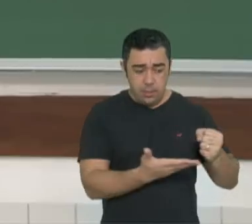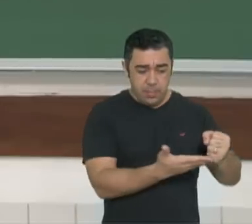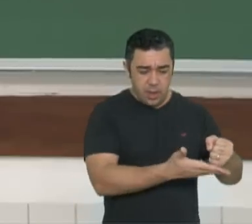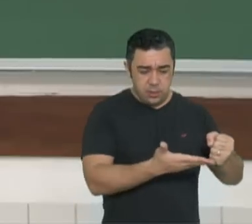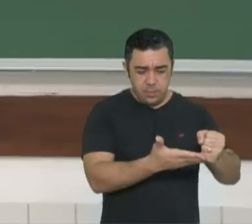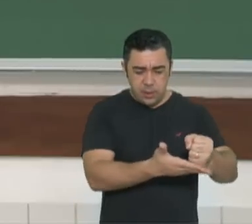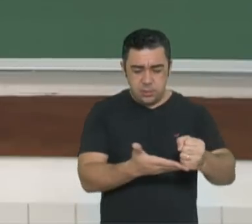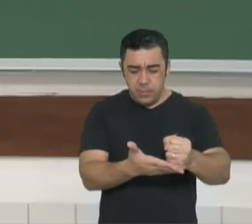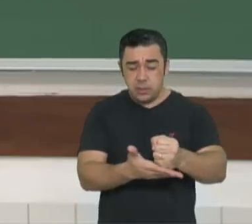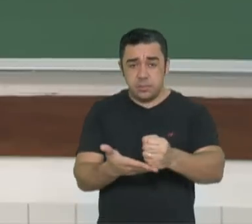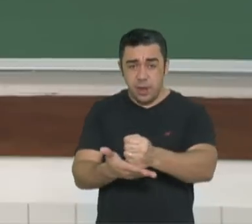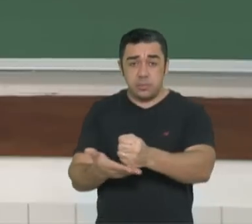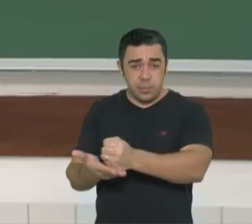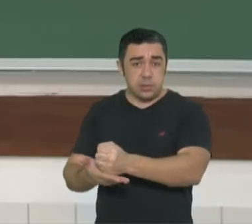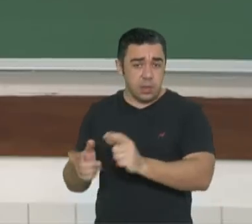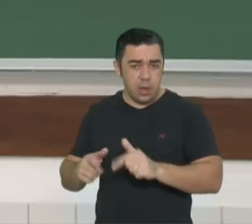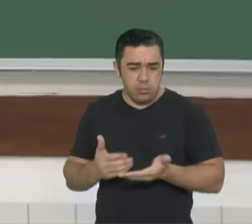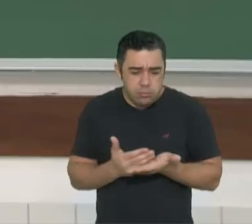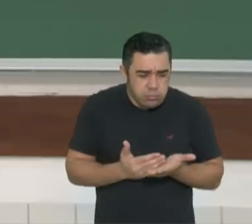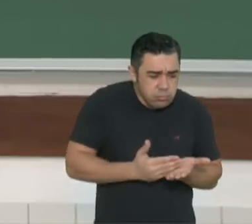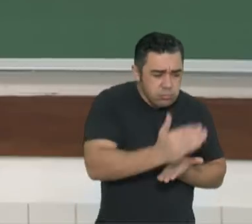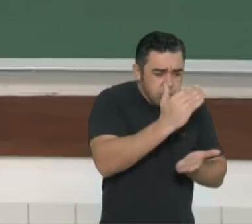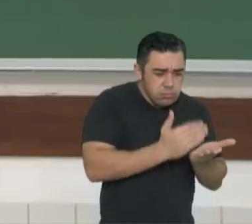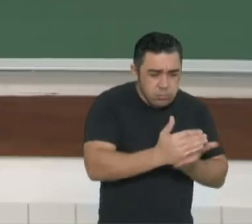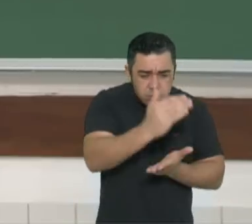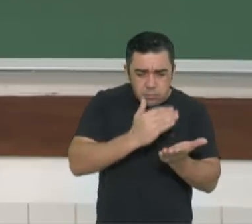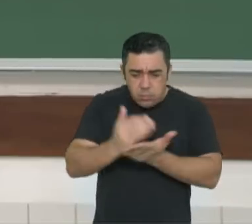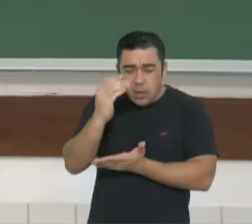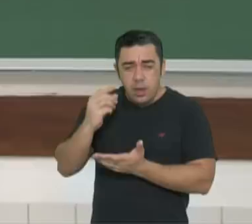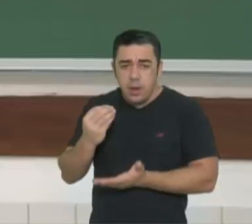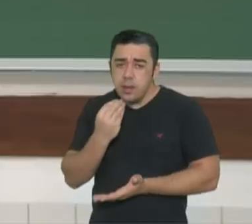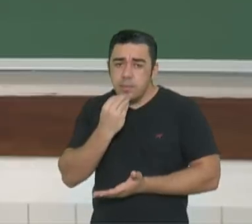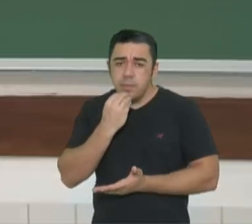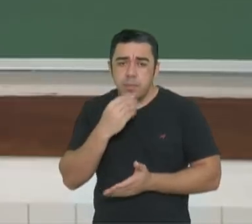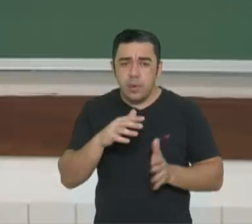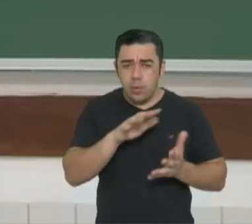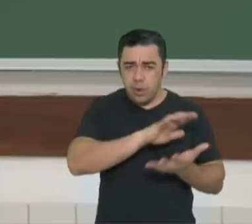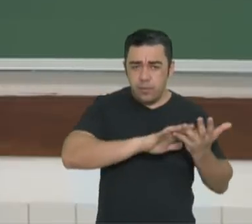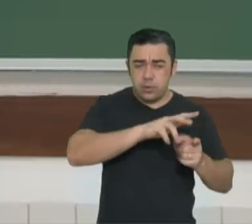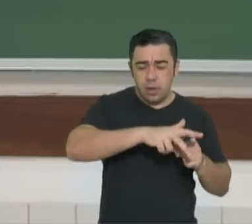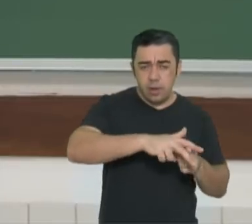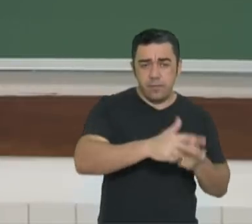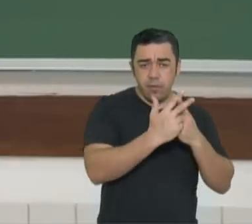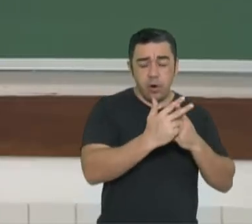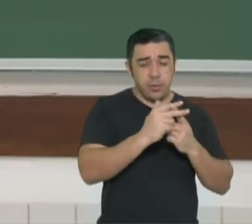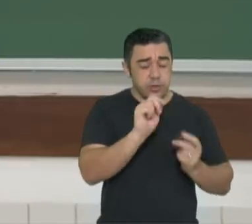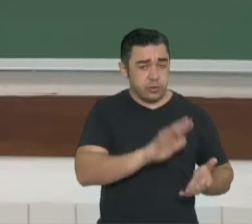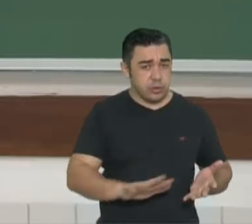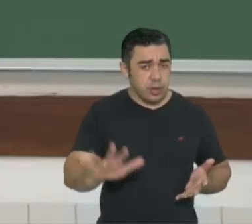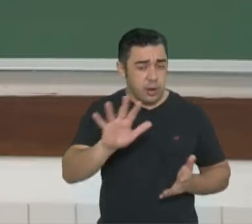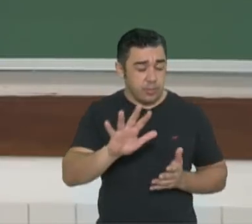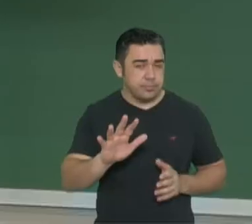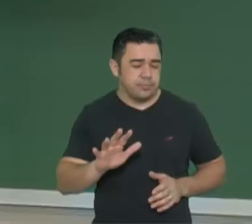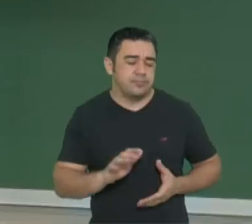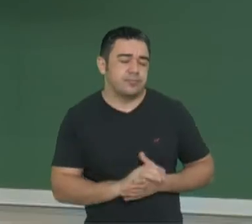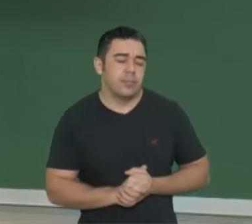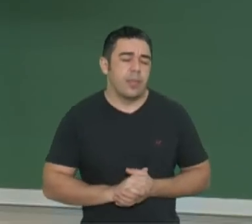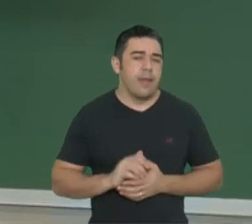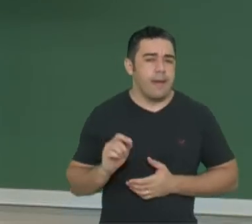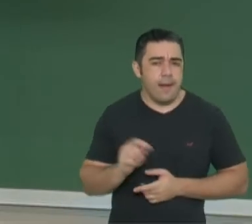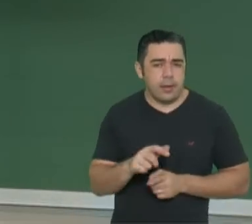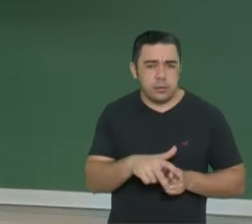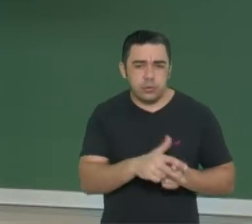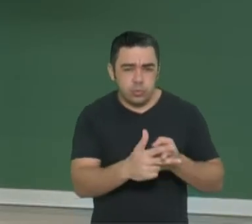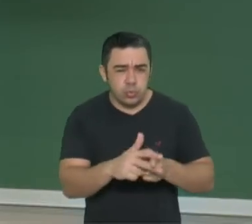bases do Brasil mesmo. Uma reforma geral que ele prometia. Essas reformas todas... com